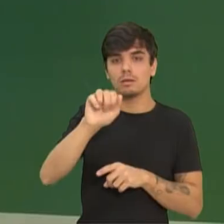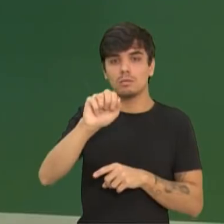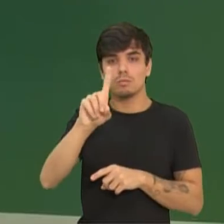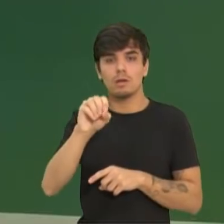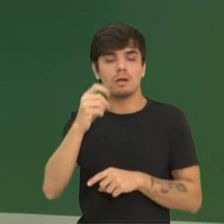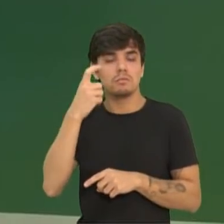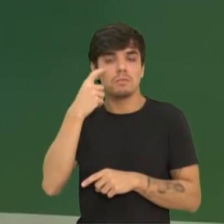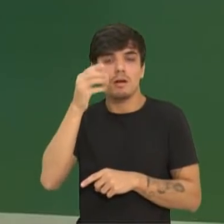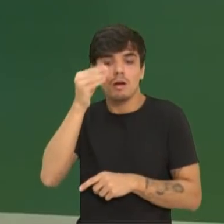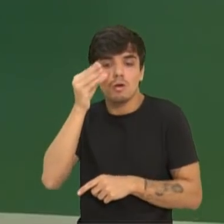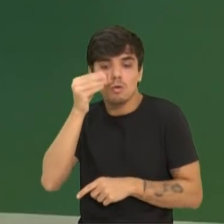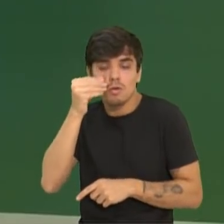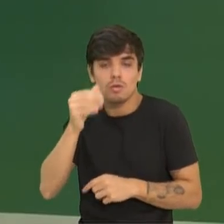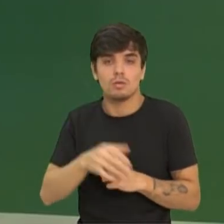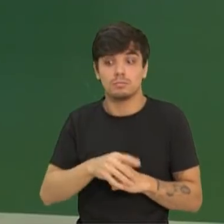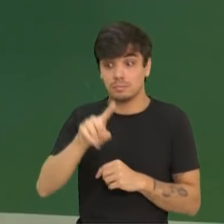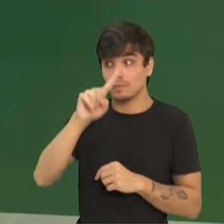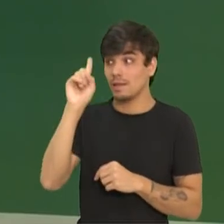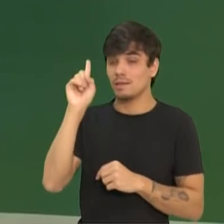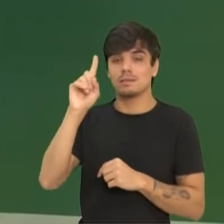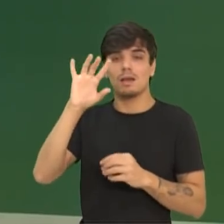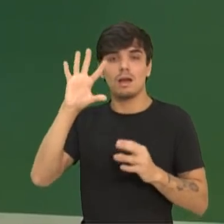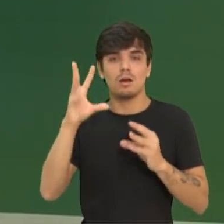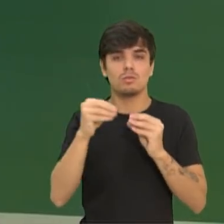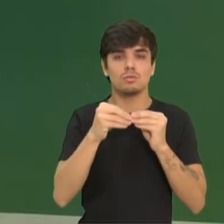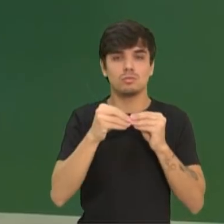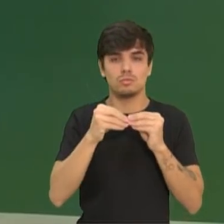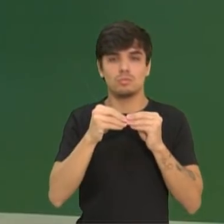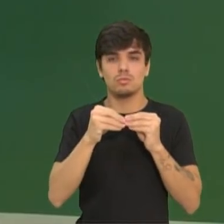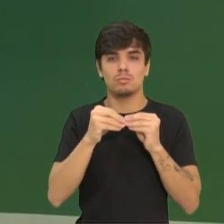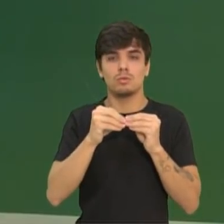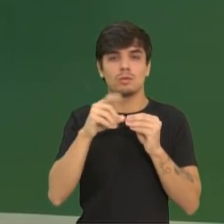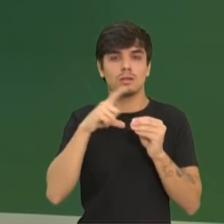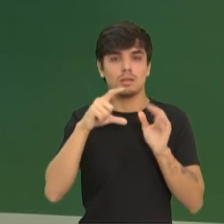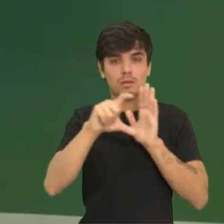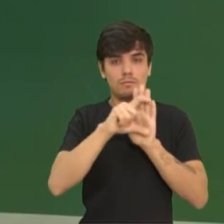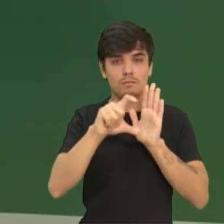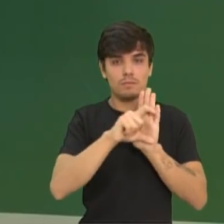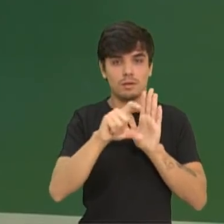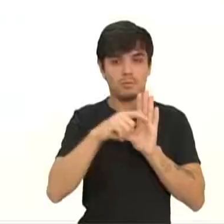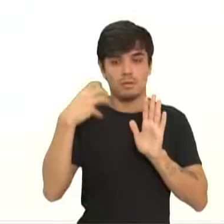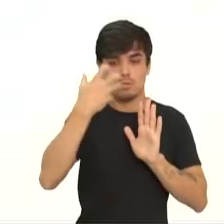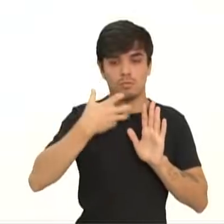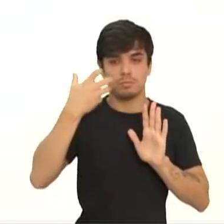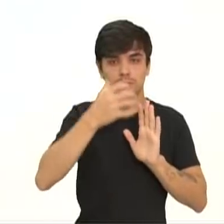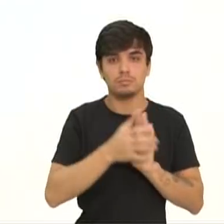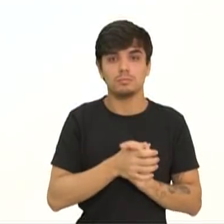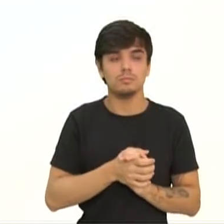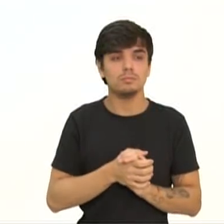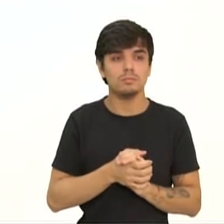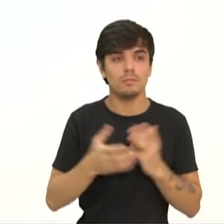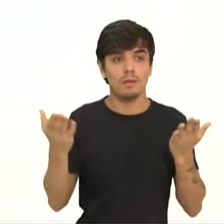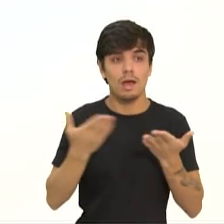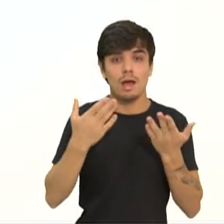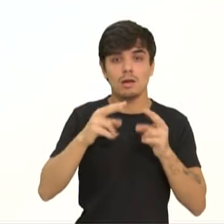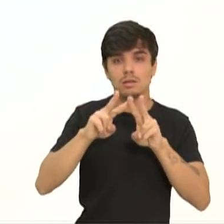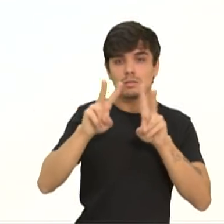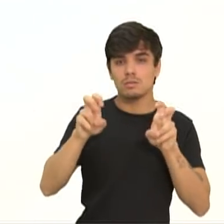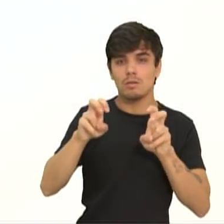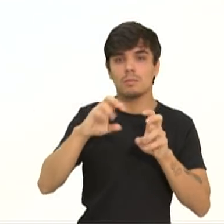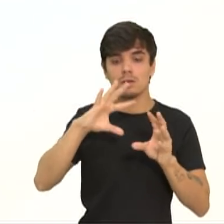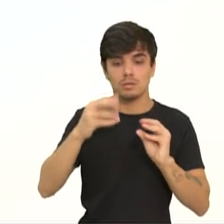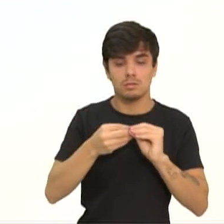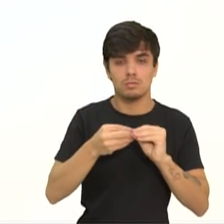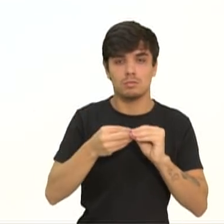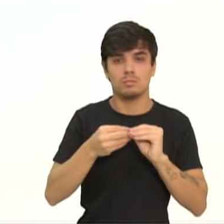do que lemos no fragmento do romance. Agora, o resumo do conteúdo de acentuação. Acentuação, classificação